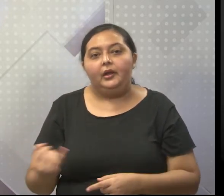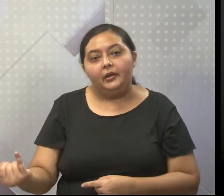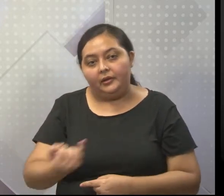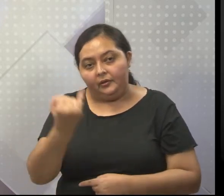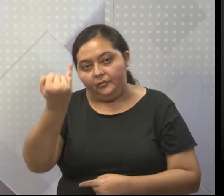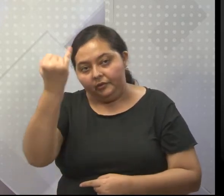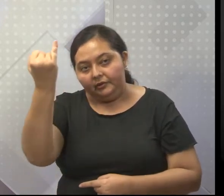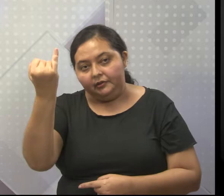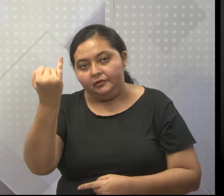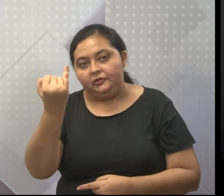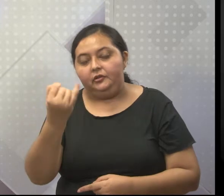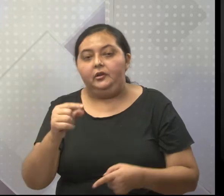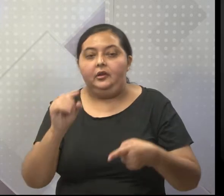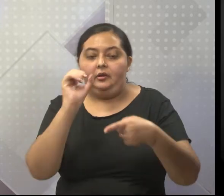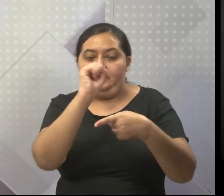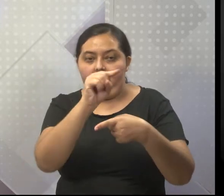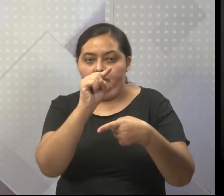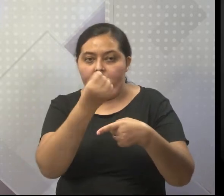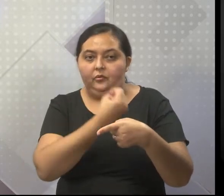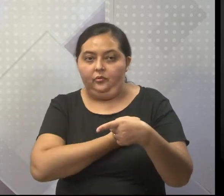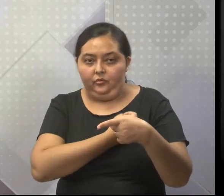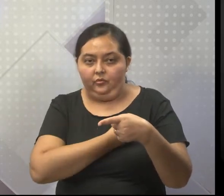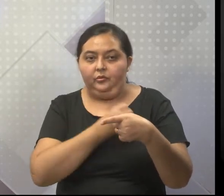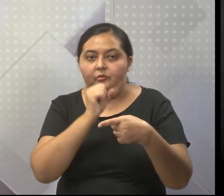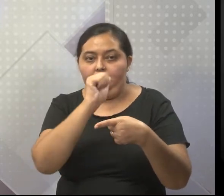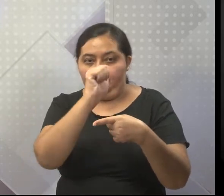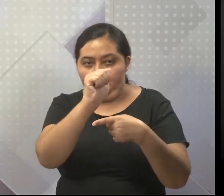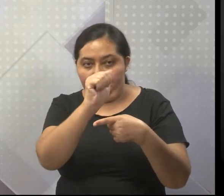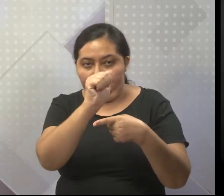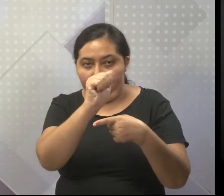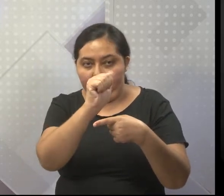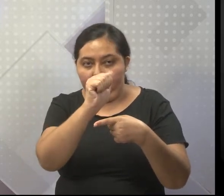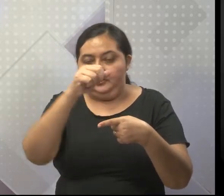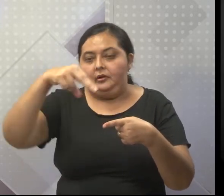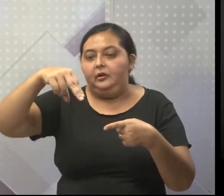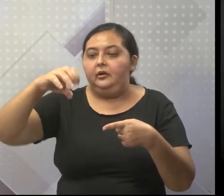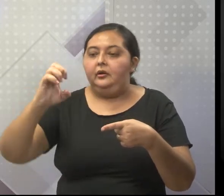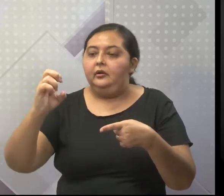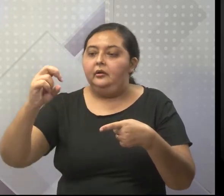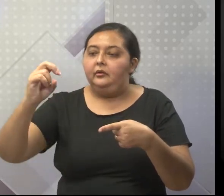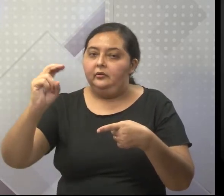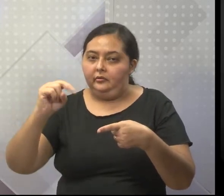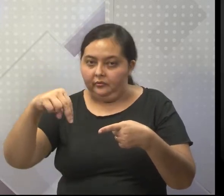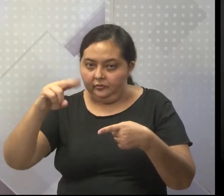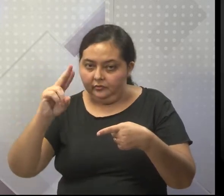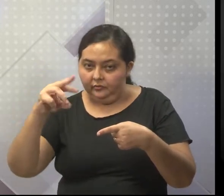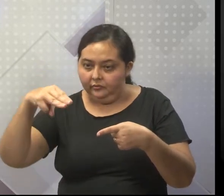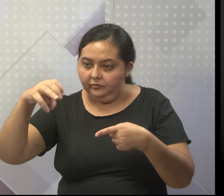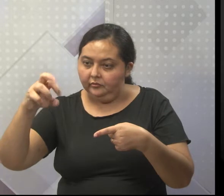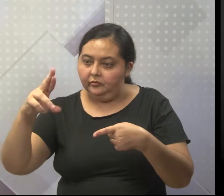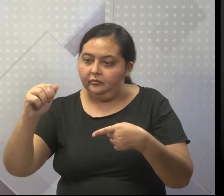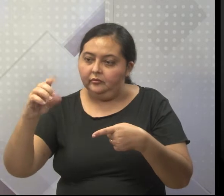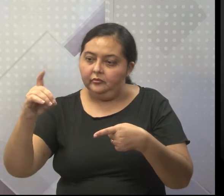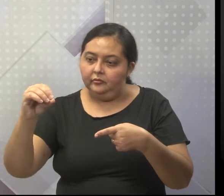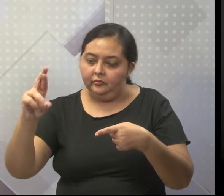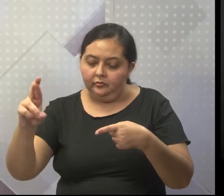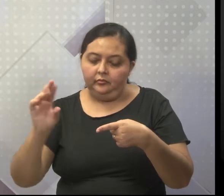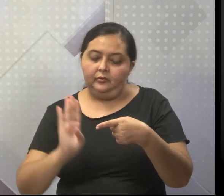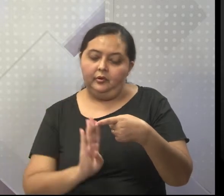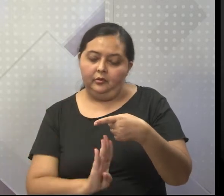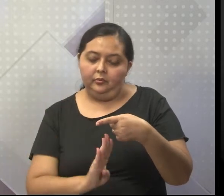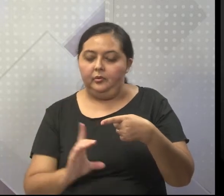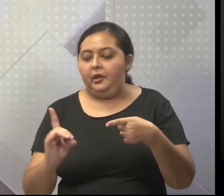elementos da fração? O de cima, lá bonitinho, a letrinha A, é o nosso numerador. E o B, tá certo? É o